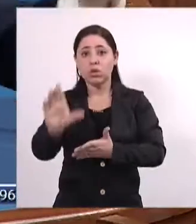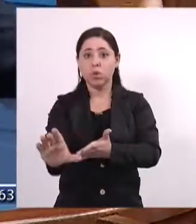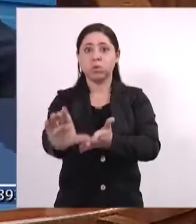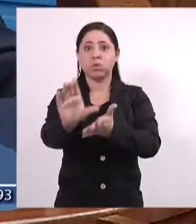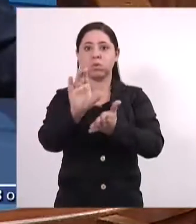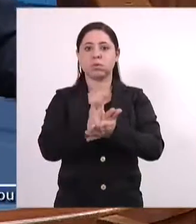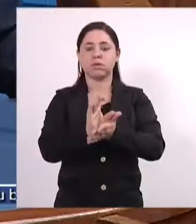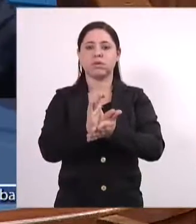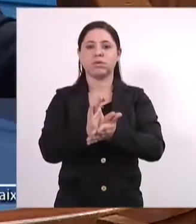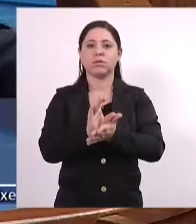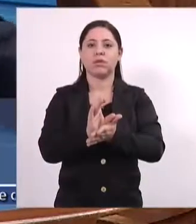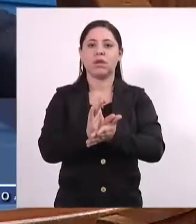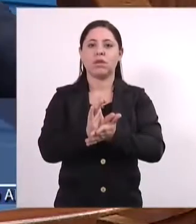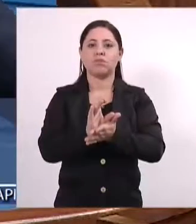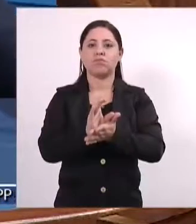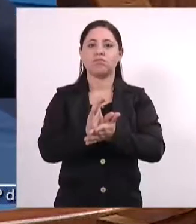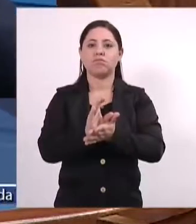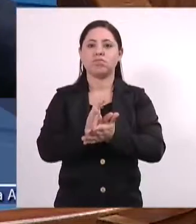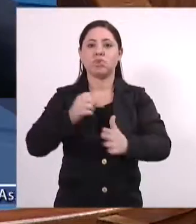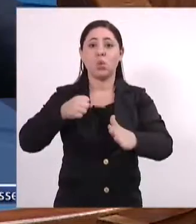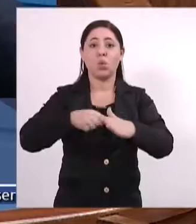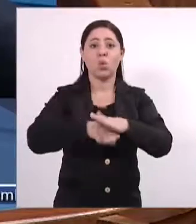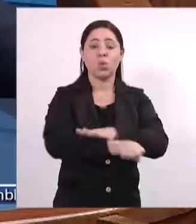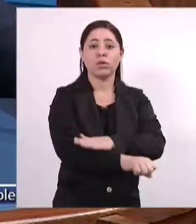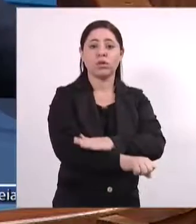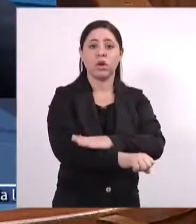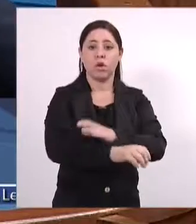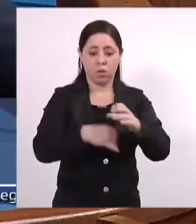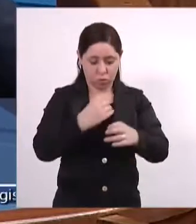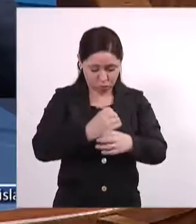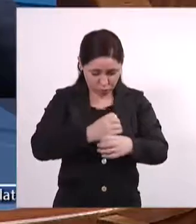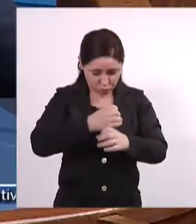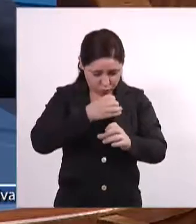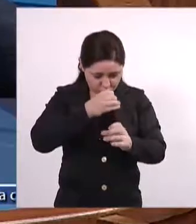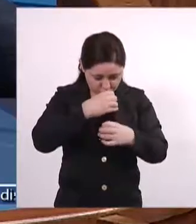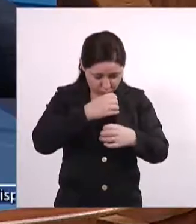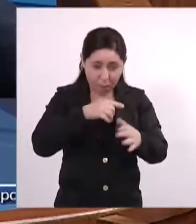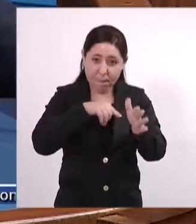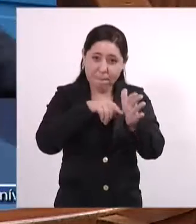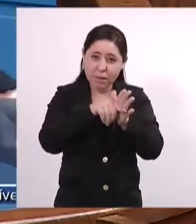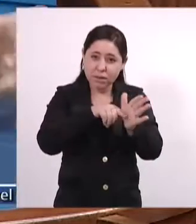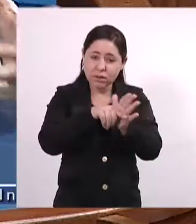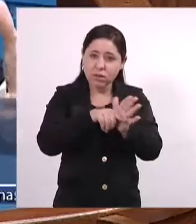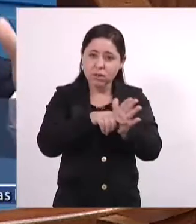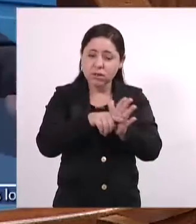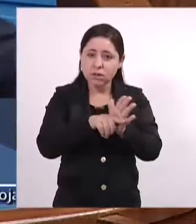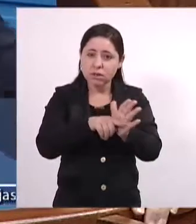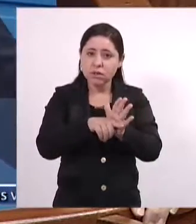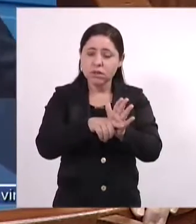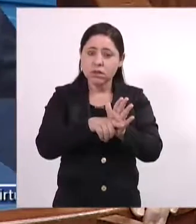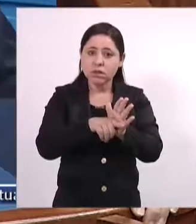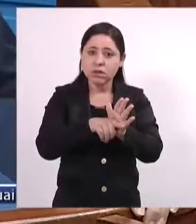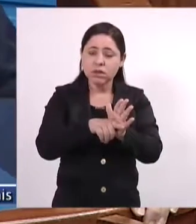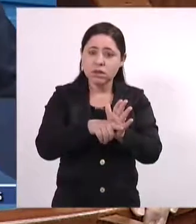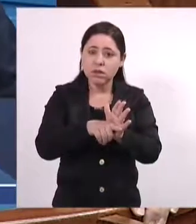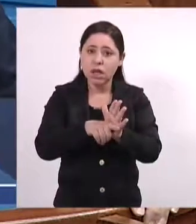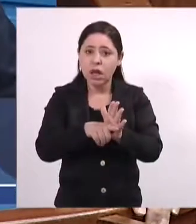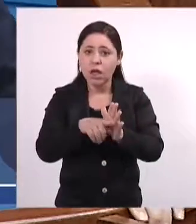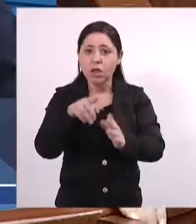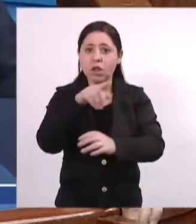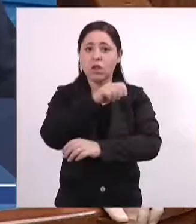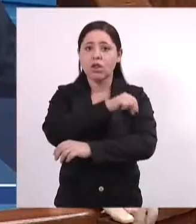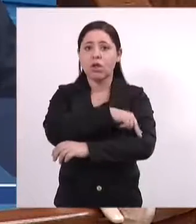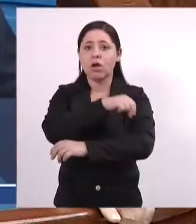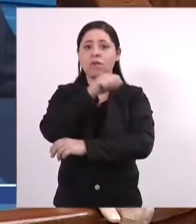para instalar um laboratório de análises em Nova Andradina, para que